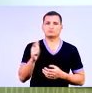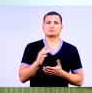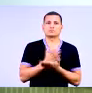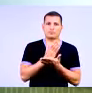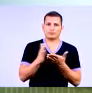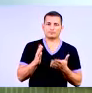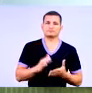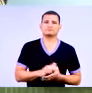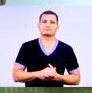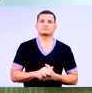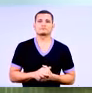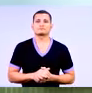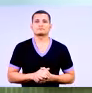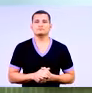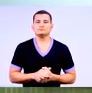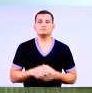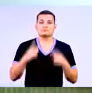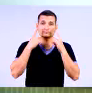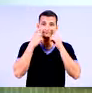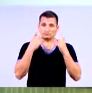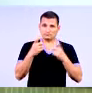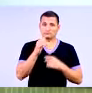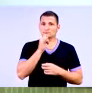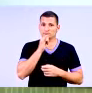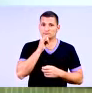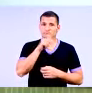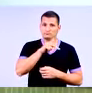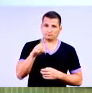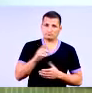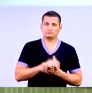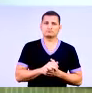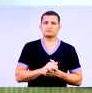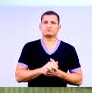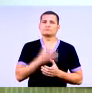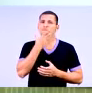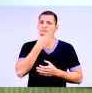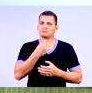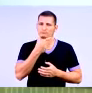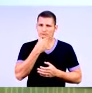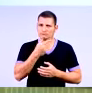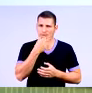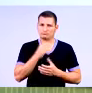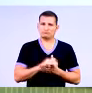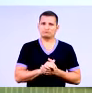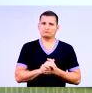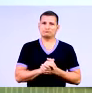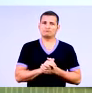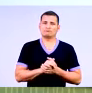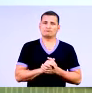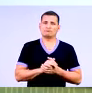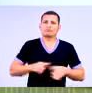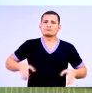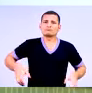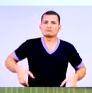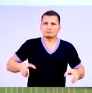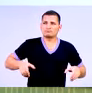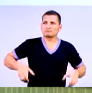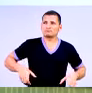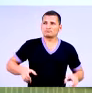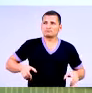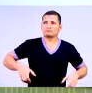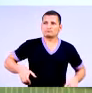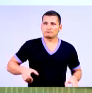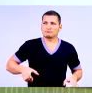obrigada. Interessante esse exemplo do professor, do caso do rapaz que passou a andar de cadeira de roda. Então, ele foi